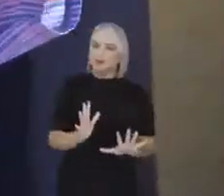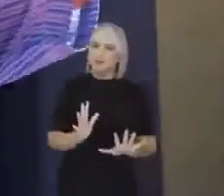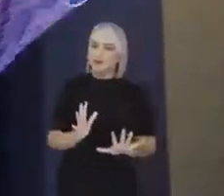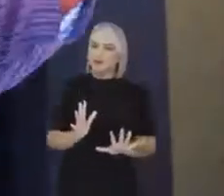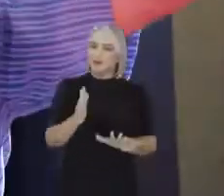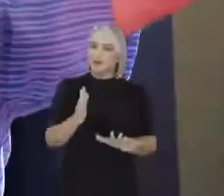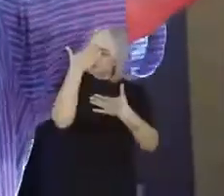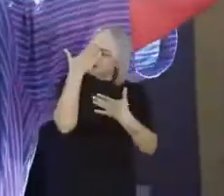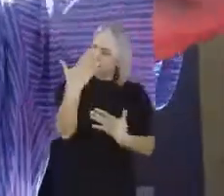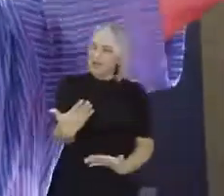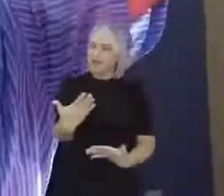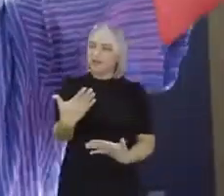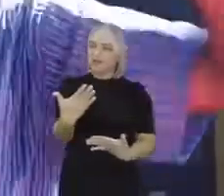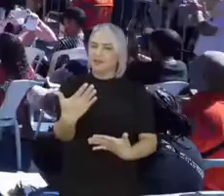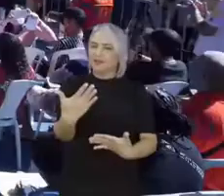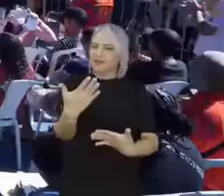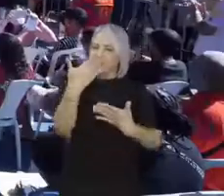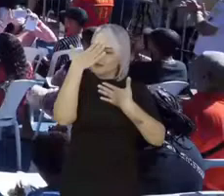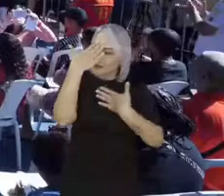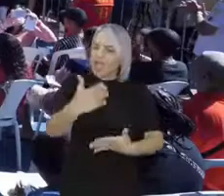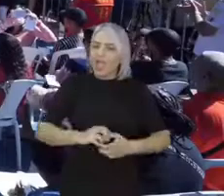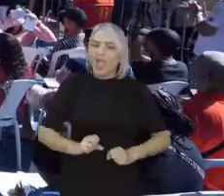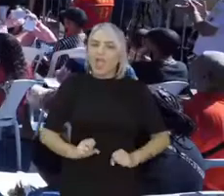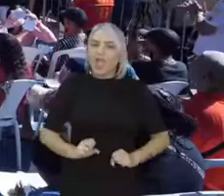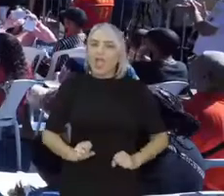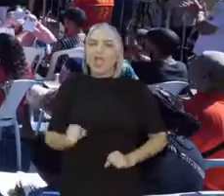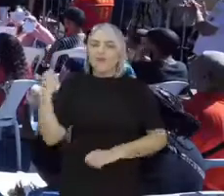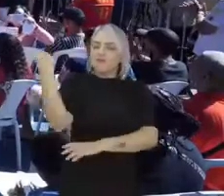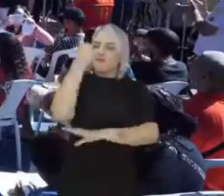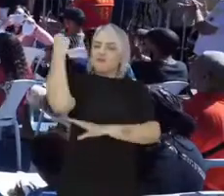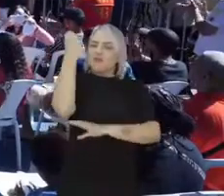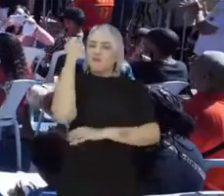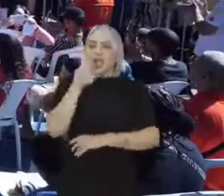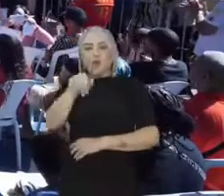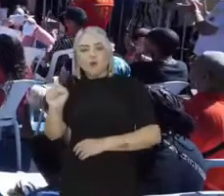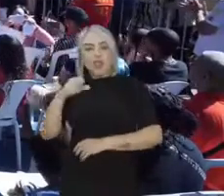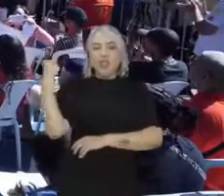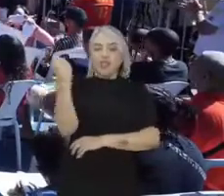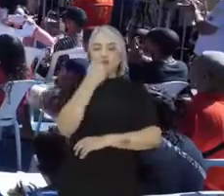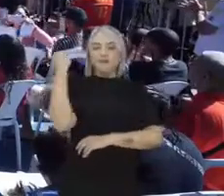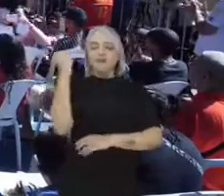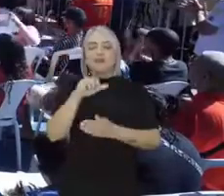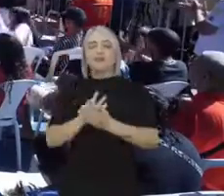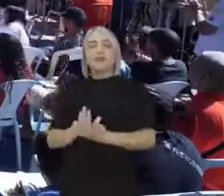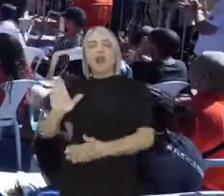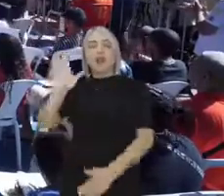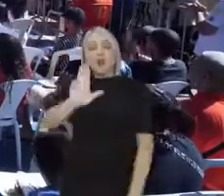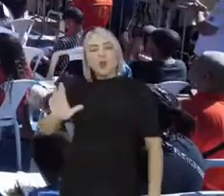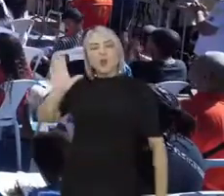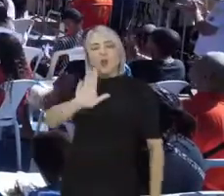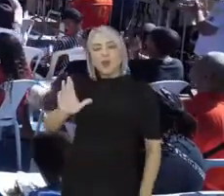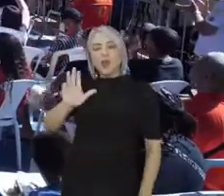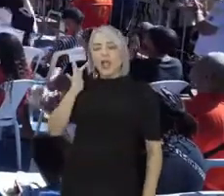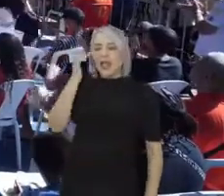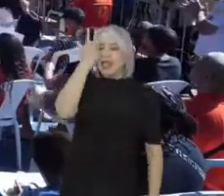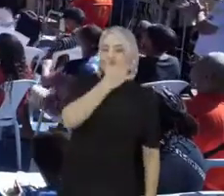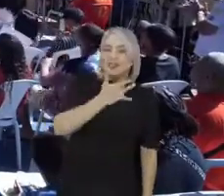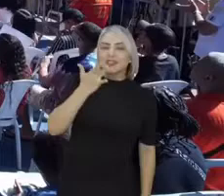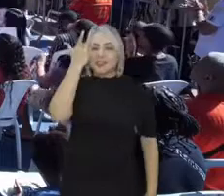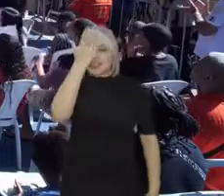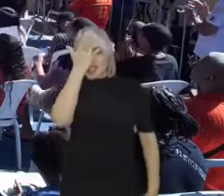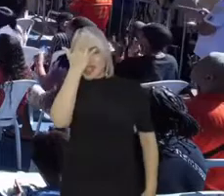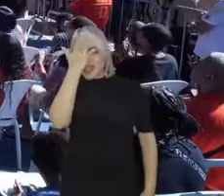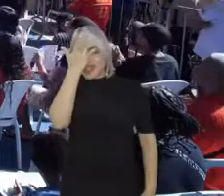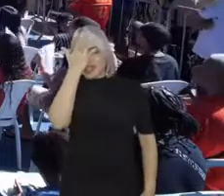Viva Heliópolis, viva Unas! Viva o Lula! O Haddad! Governador, é